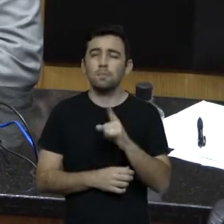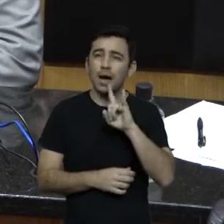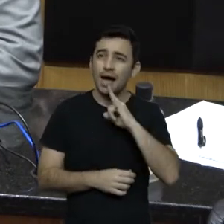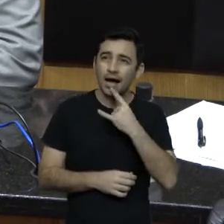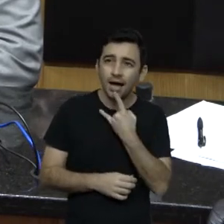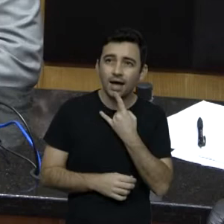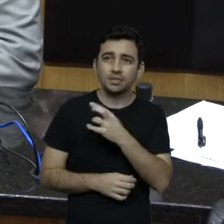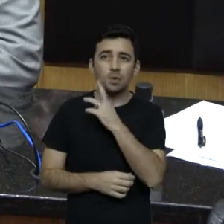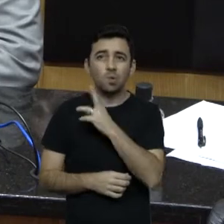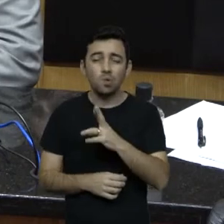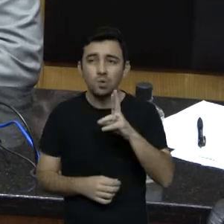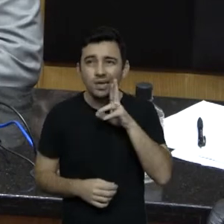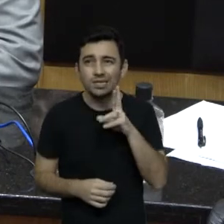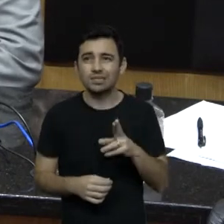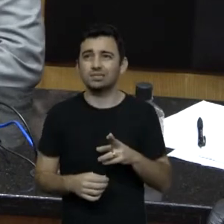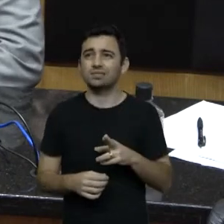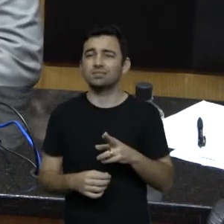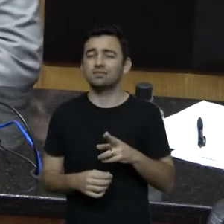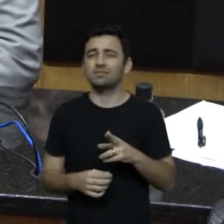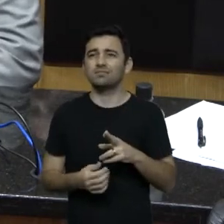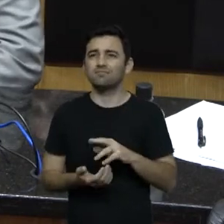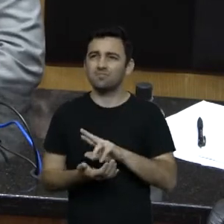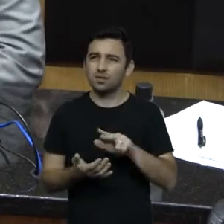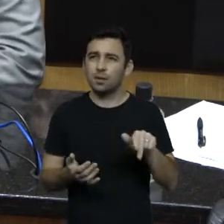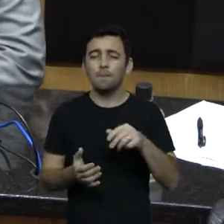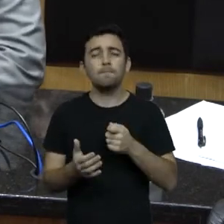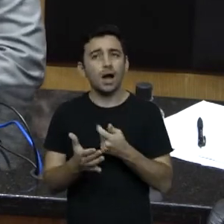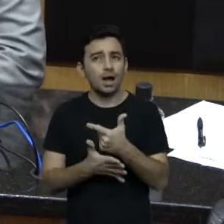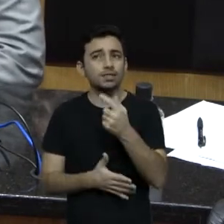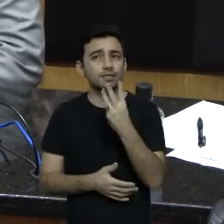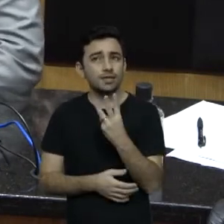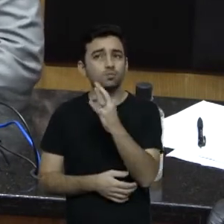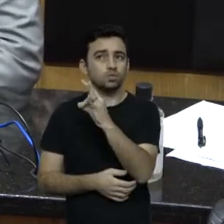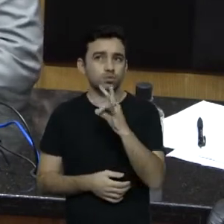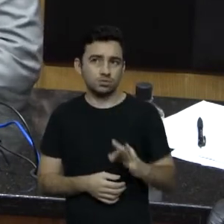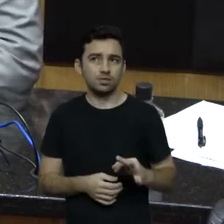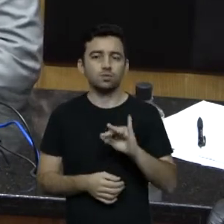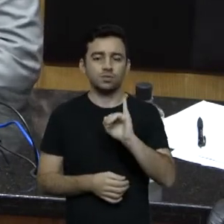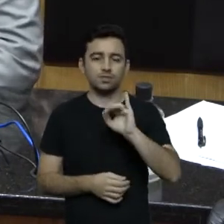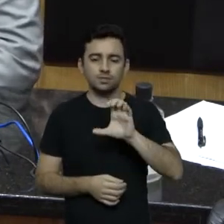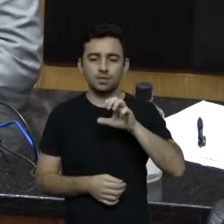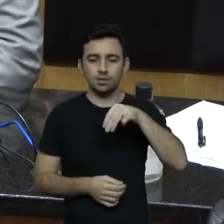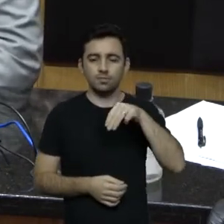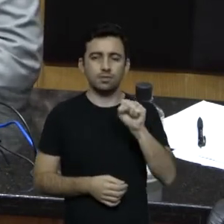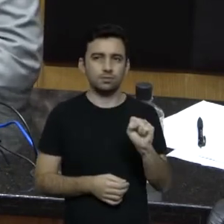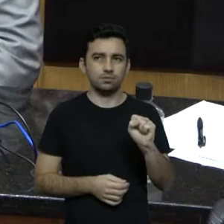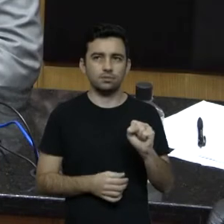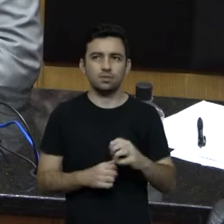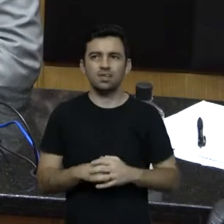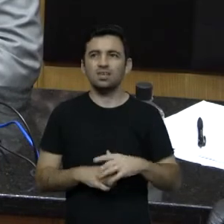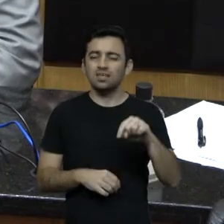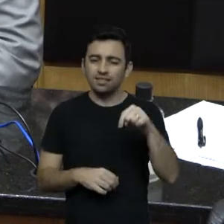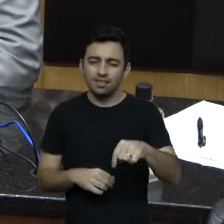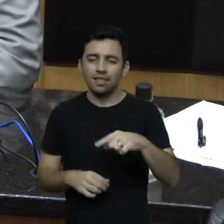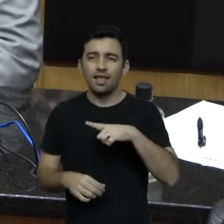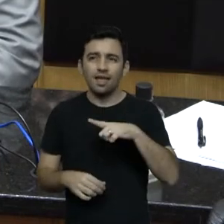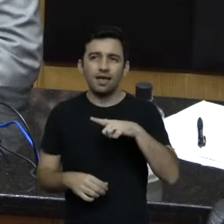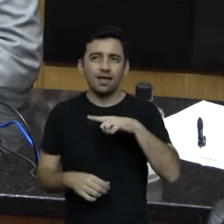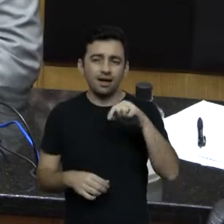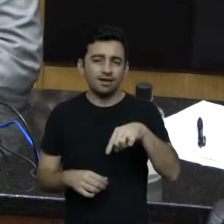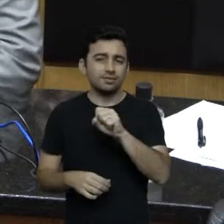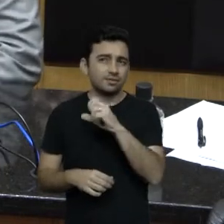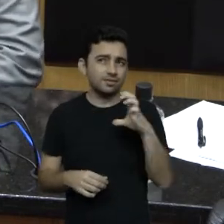restaurantes lanchonetes pagam três por cento de cms nós temos e Santa Catarina